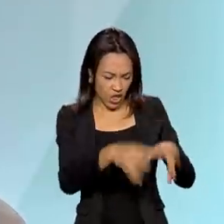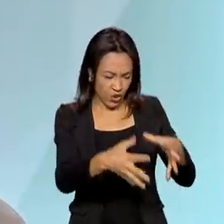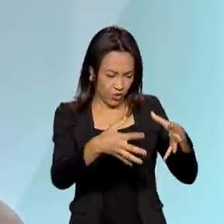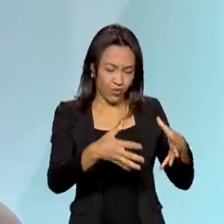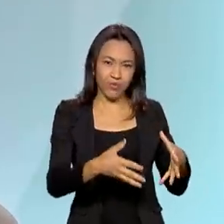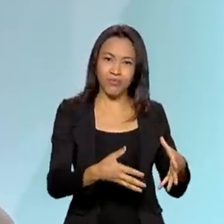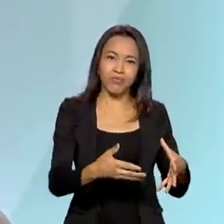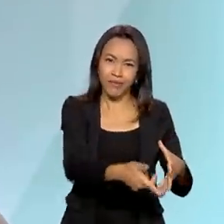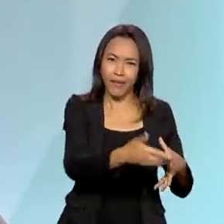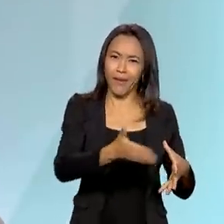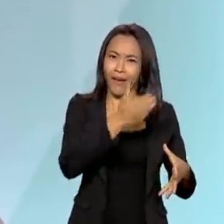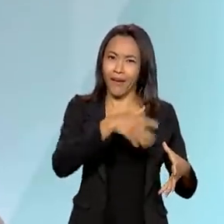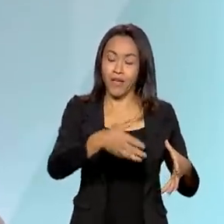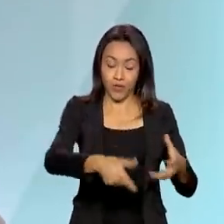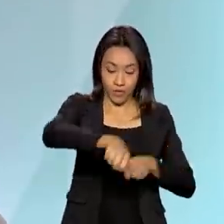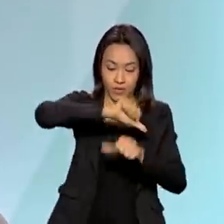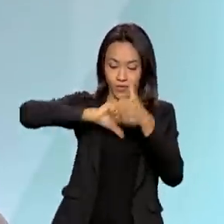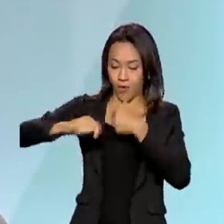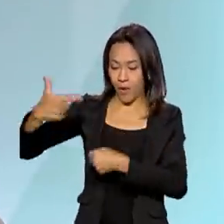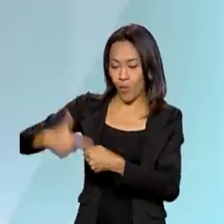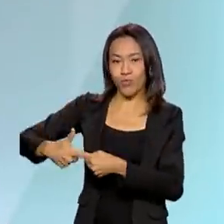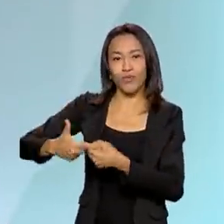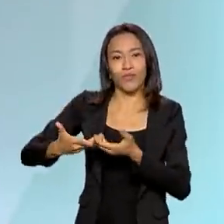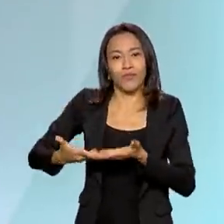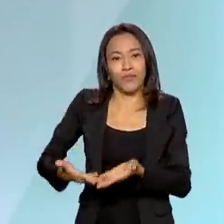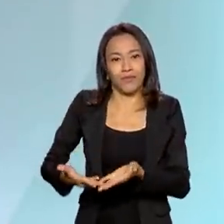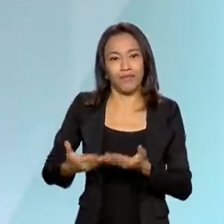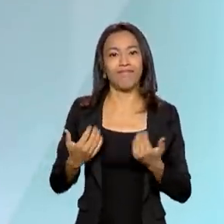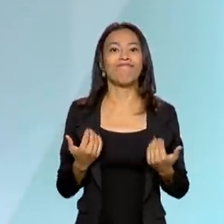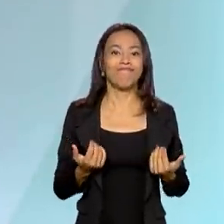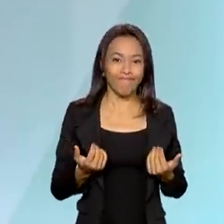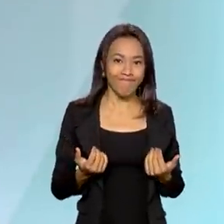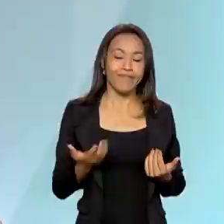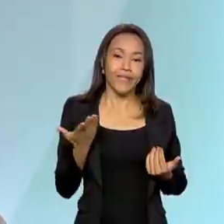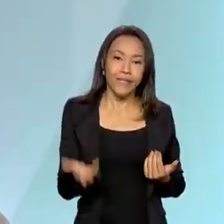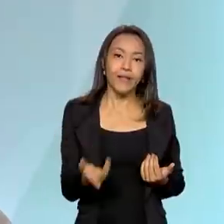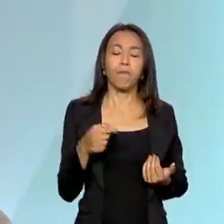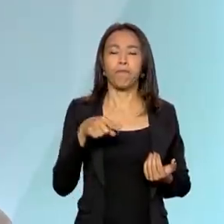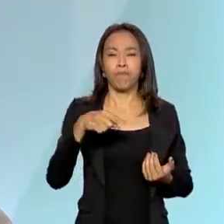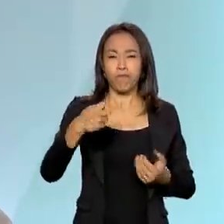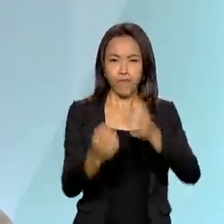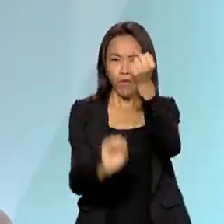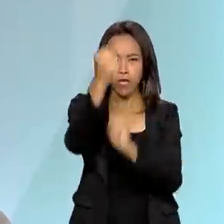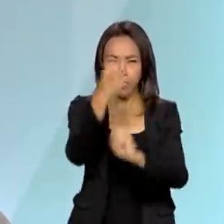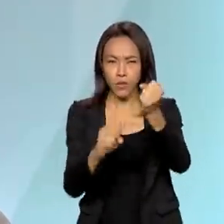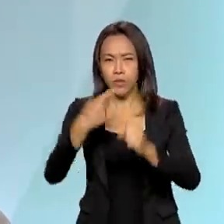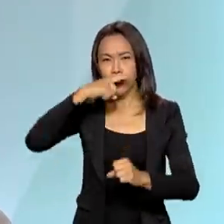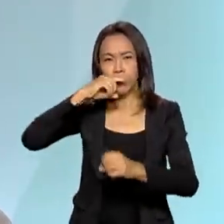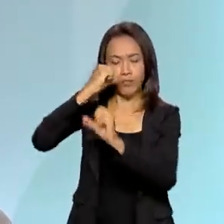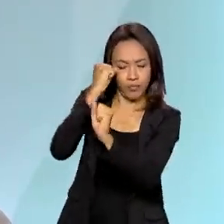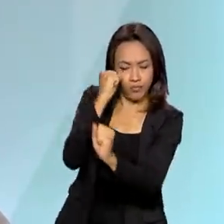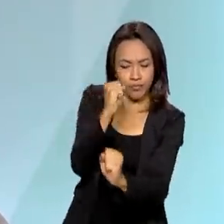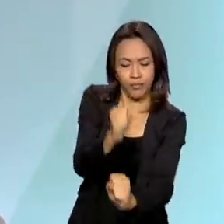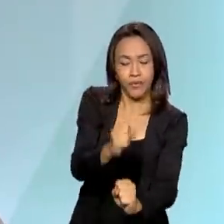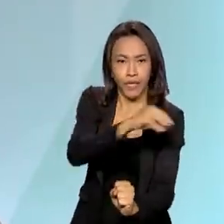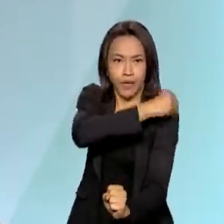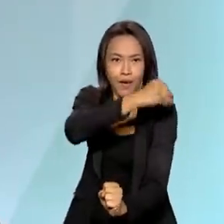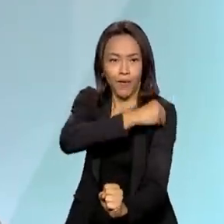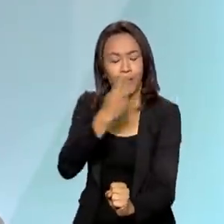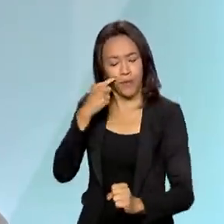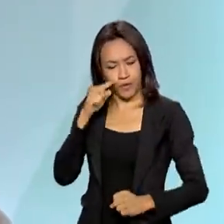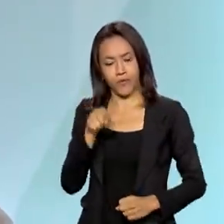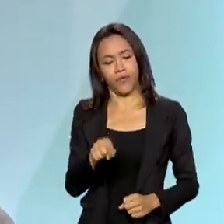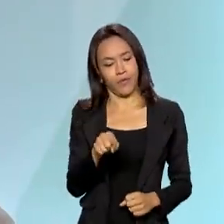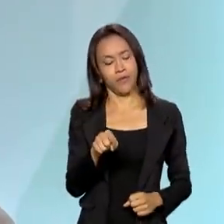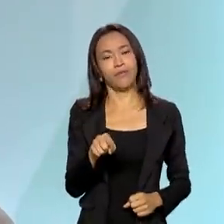aquilo que é lixo, em energia e combustível. Então, nas usinas de açúcar e álcool aí, eu consegui ver essa atividade já